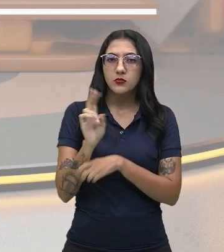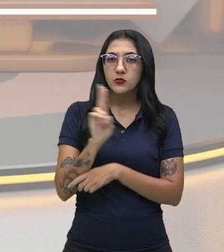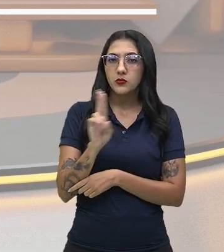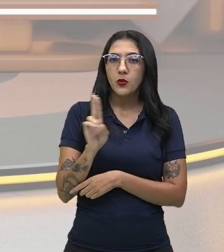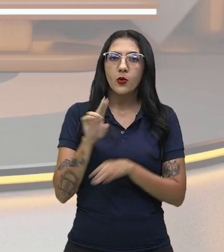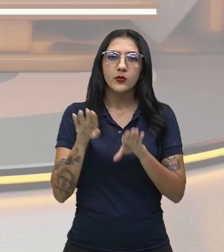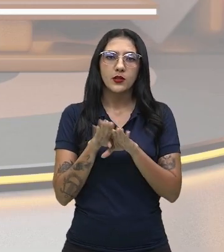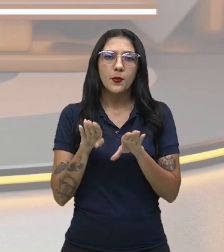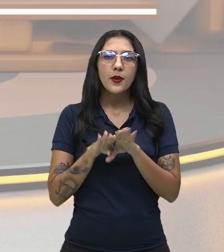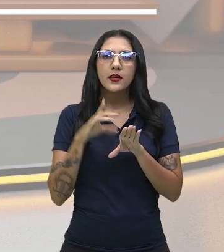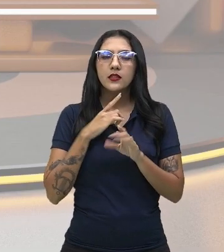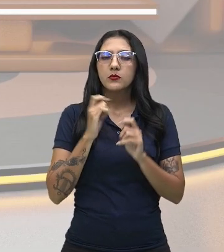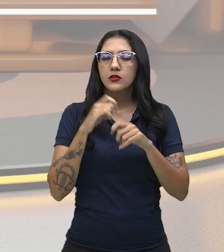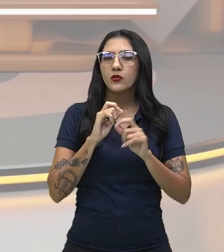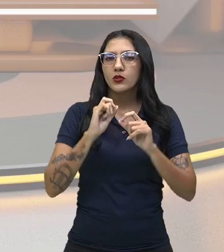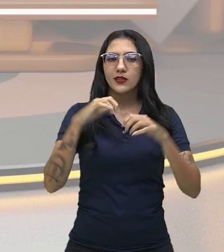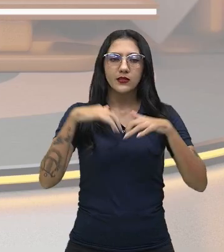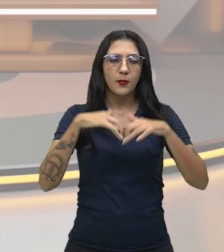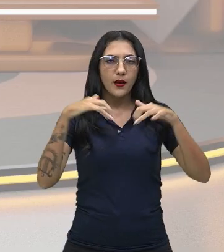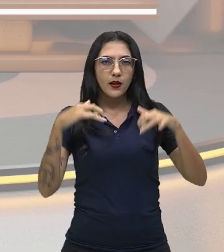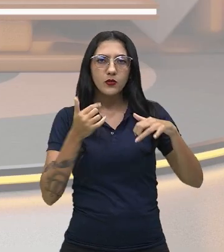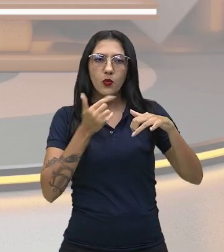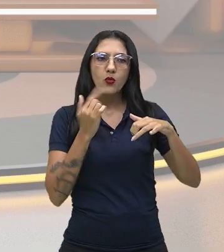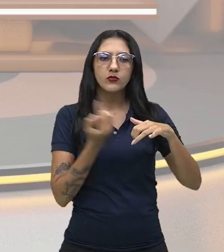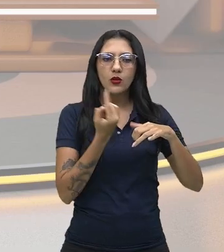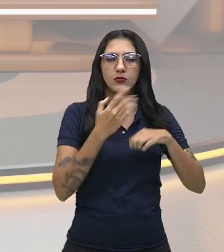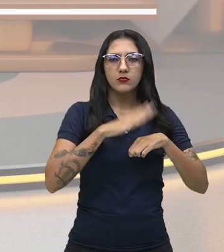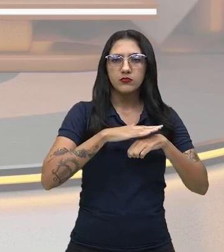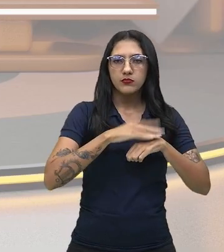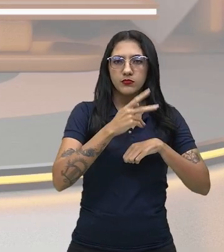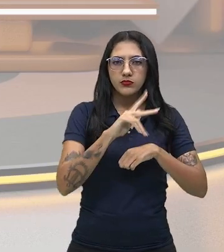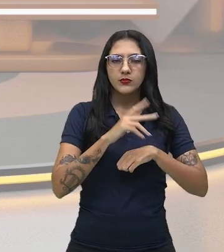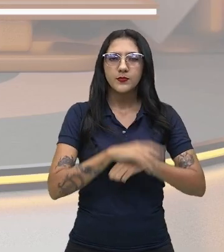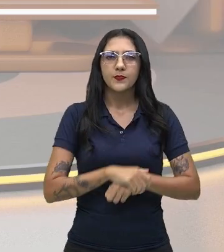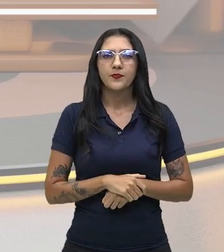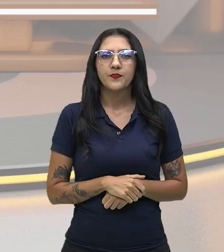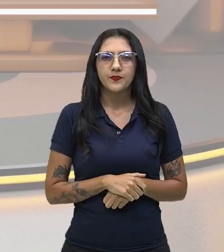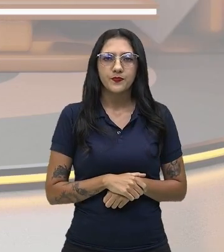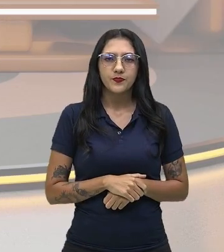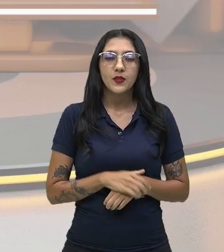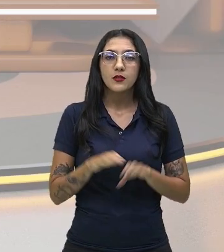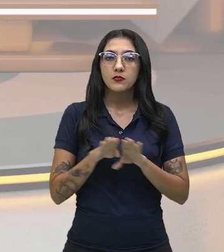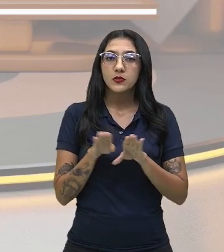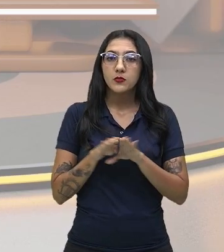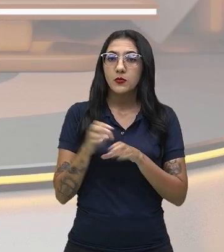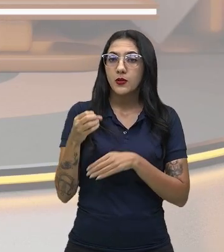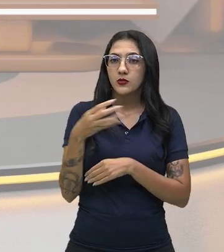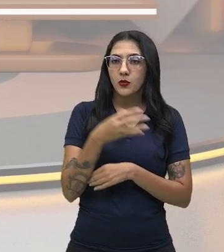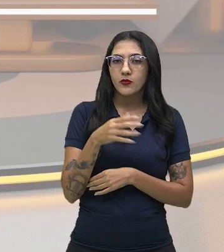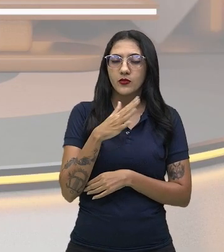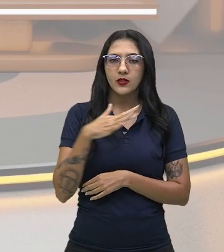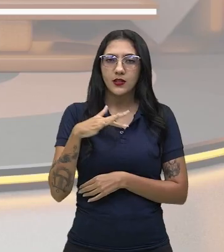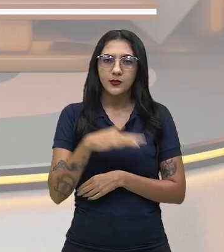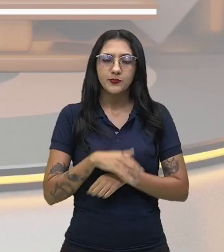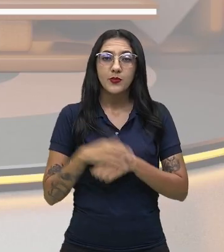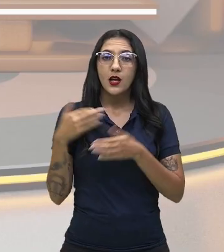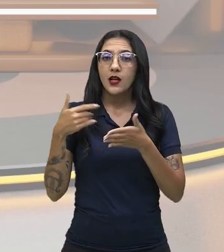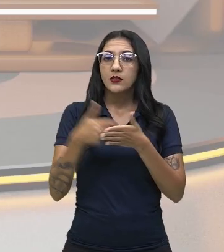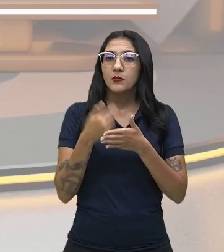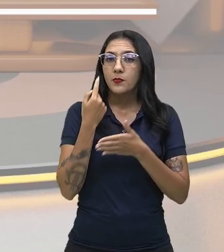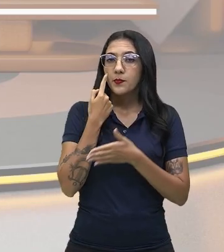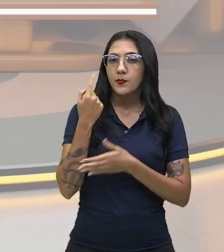tornando independentes, né, e uma nova configuração, uma nova regionalização. E até chegarmos